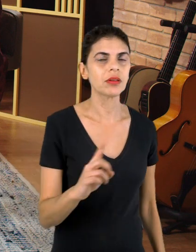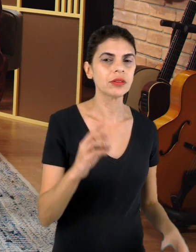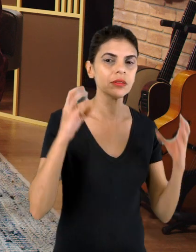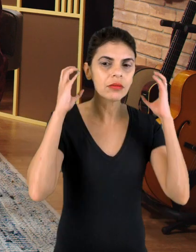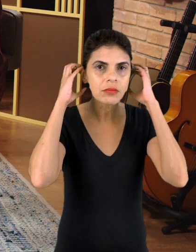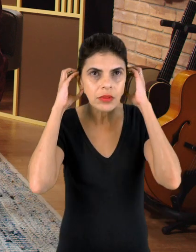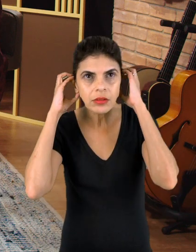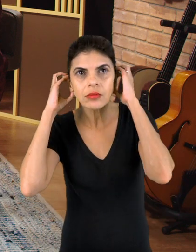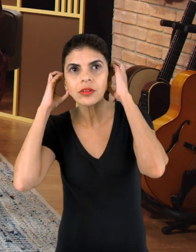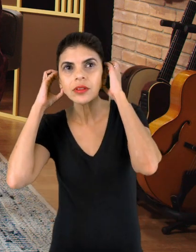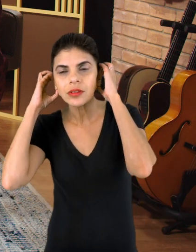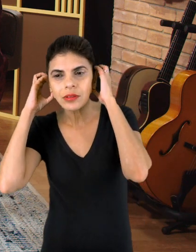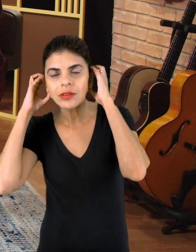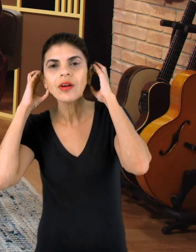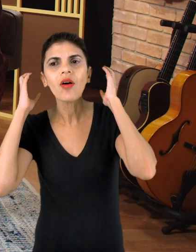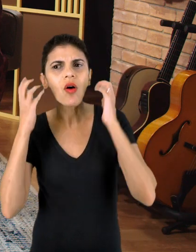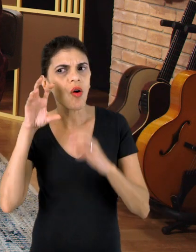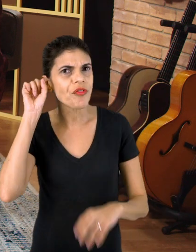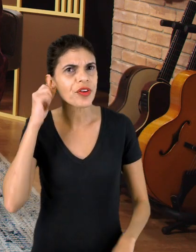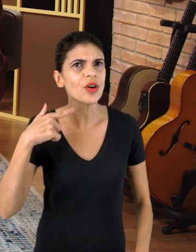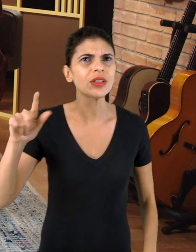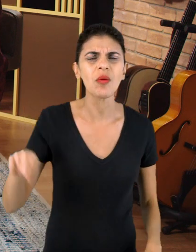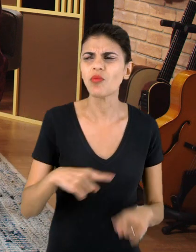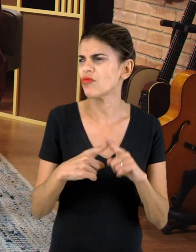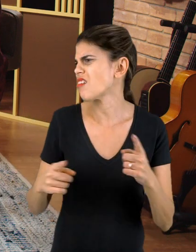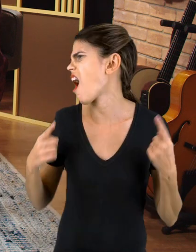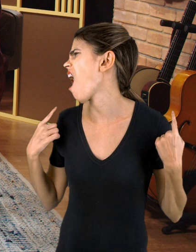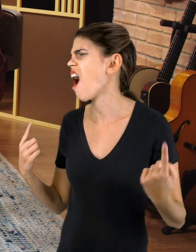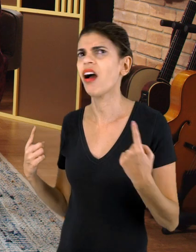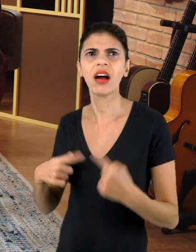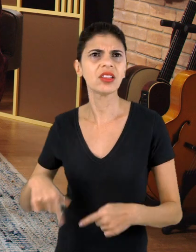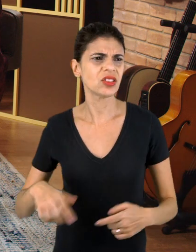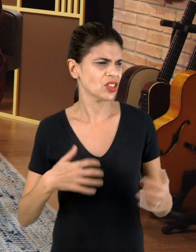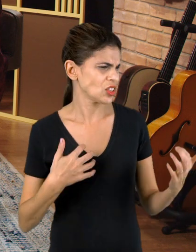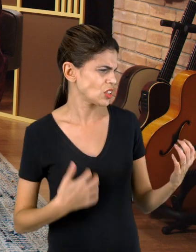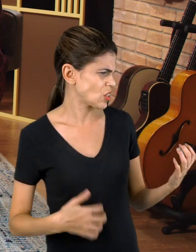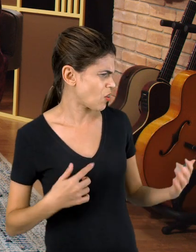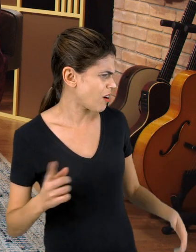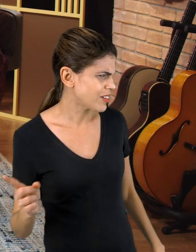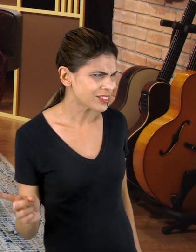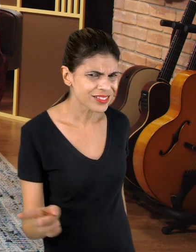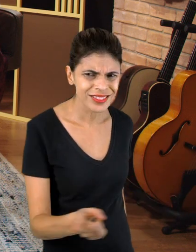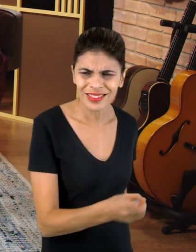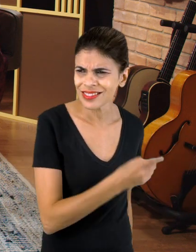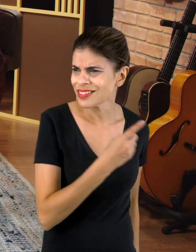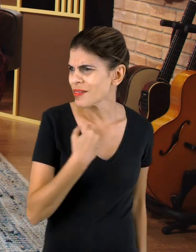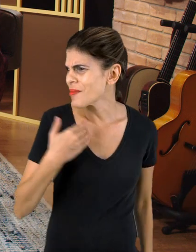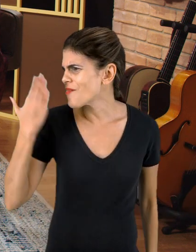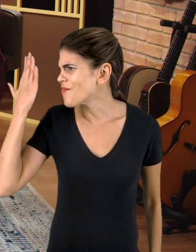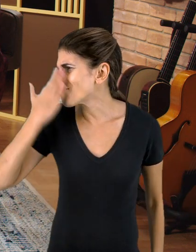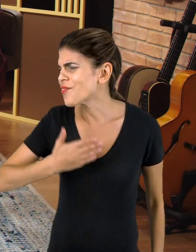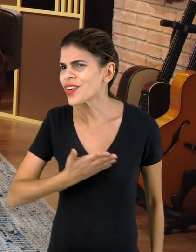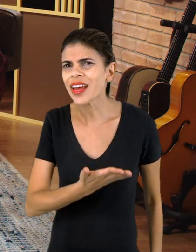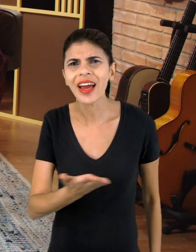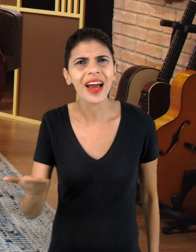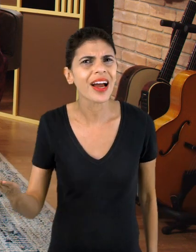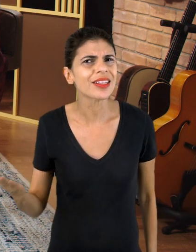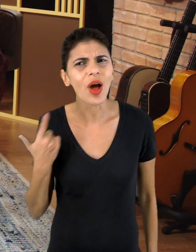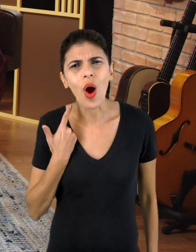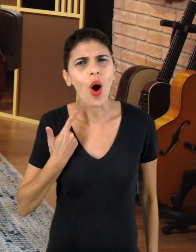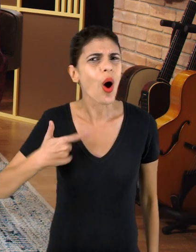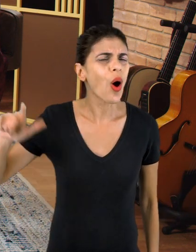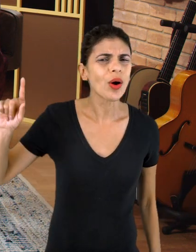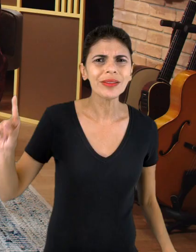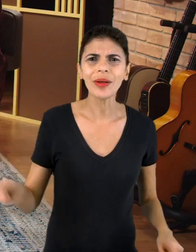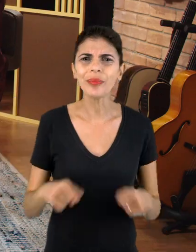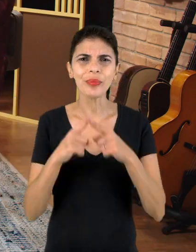headphone ouvindo outra música. Porra, e a gente aqui tocando, o cara, porra, passando na cara da gente, não. Curtindo outra